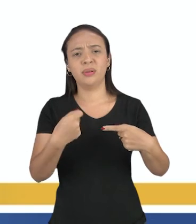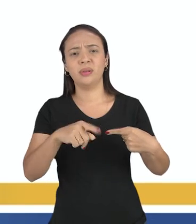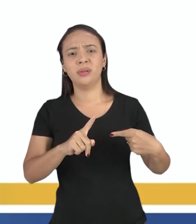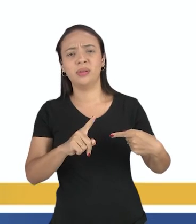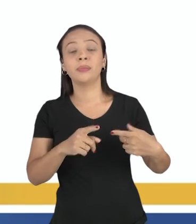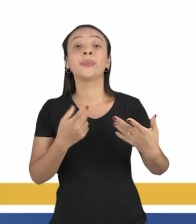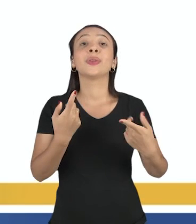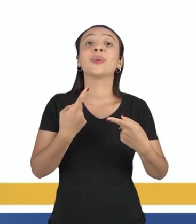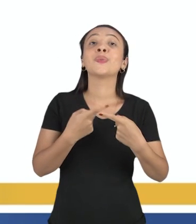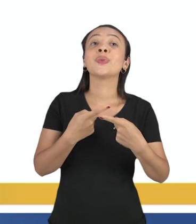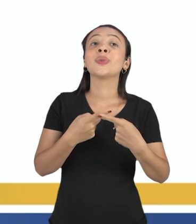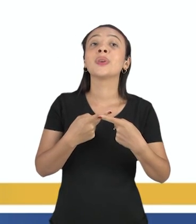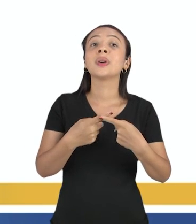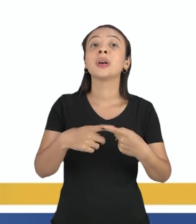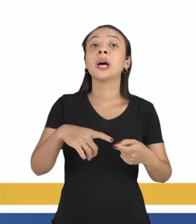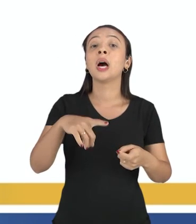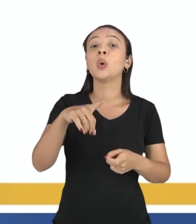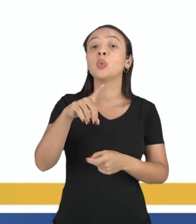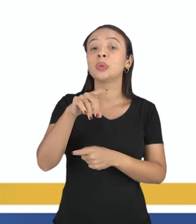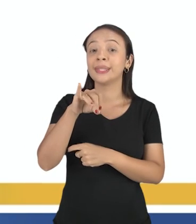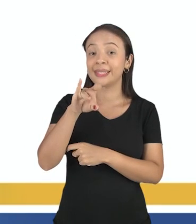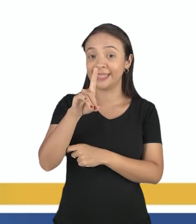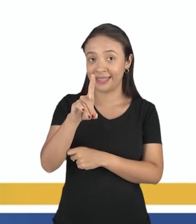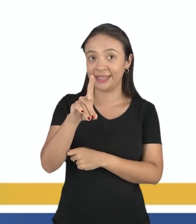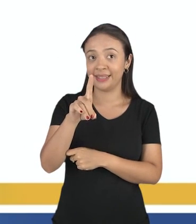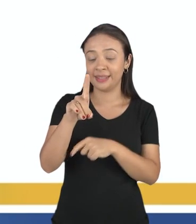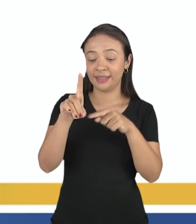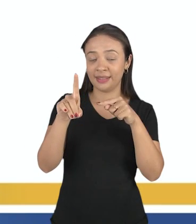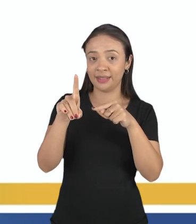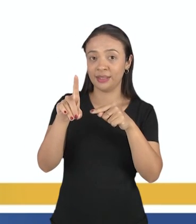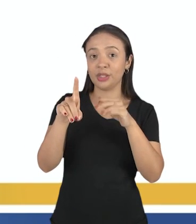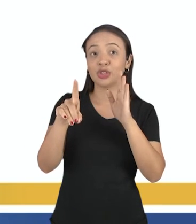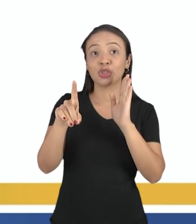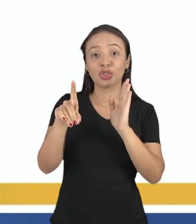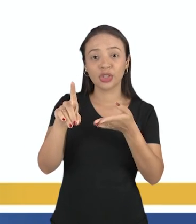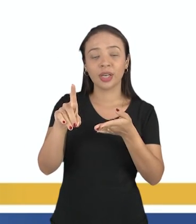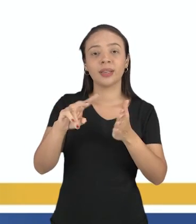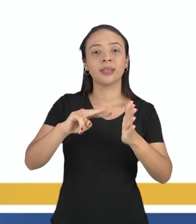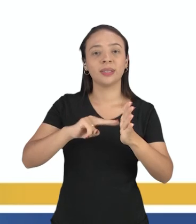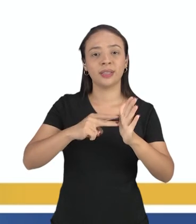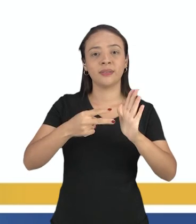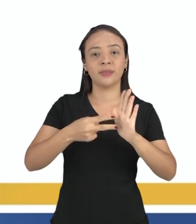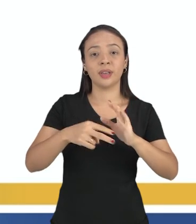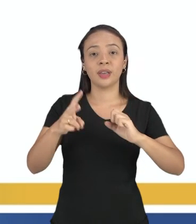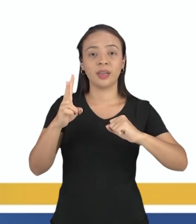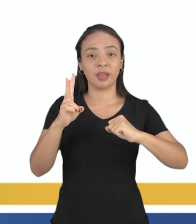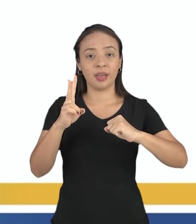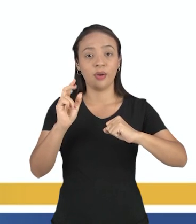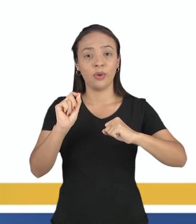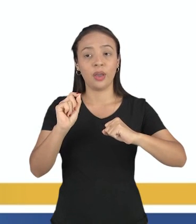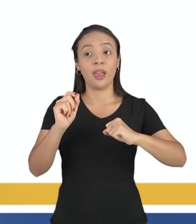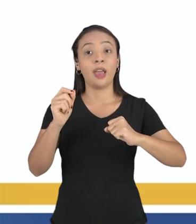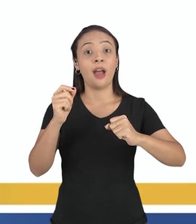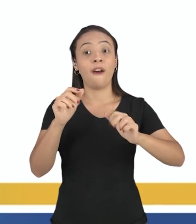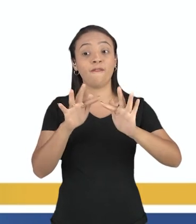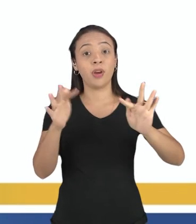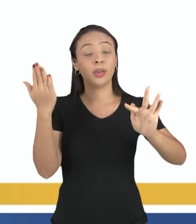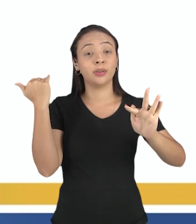o didn't, o did, já está aí, já está indicando que a frase está no